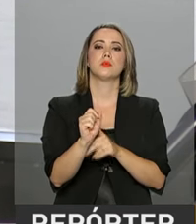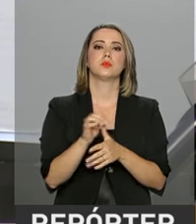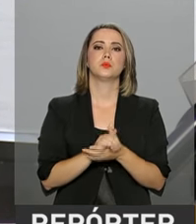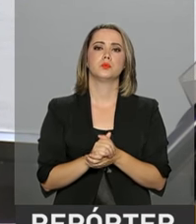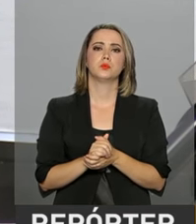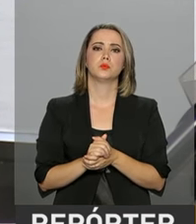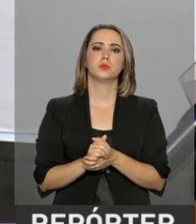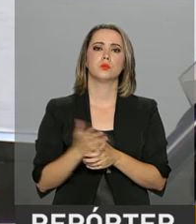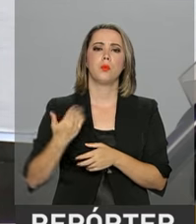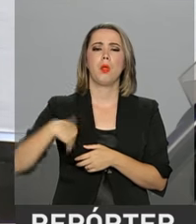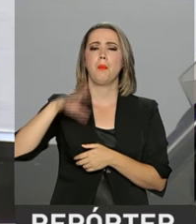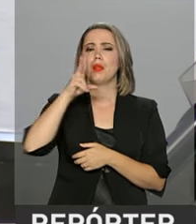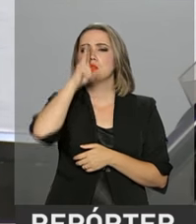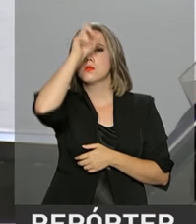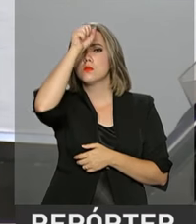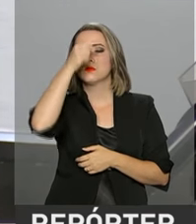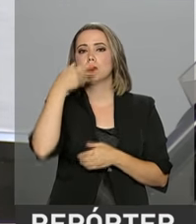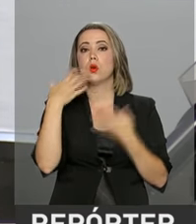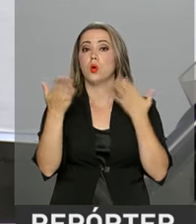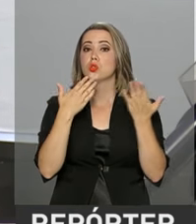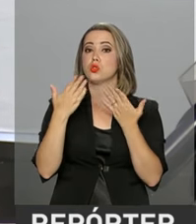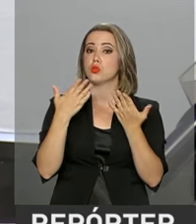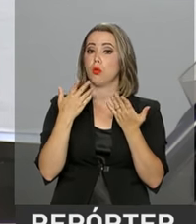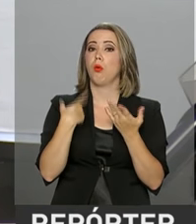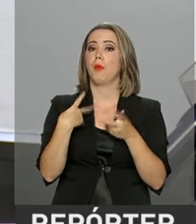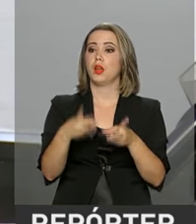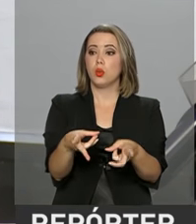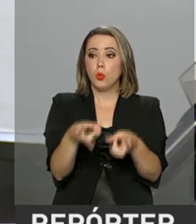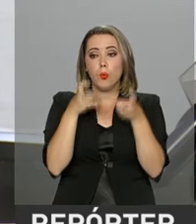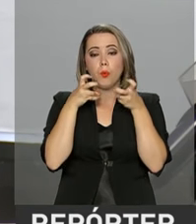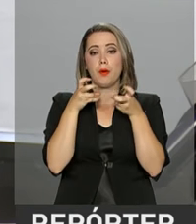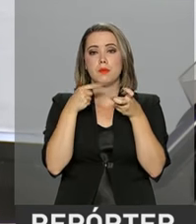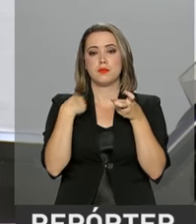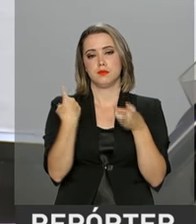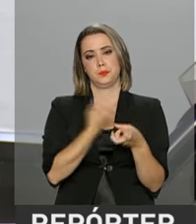mais forte do que o estrelado portanto